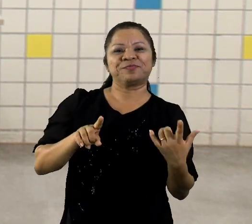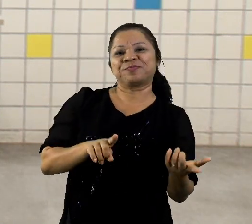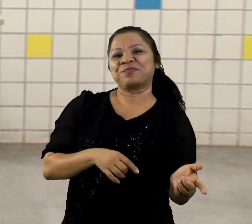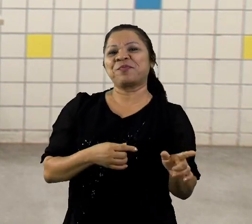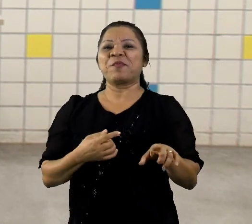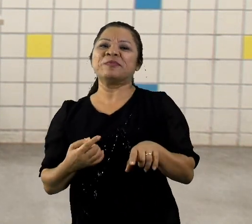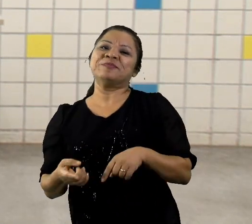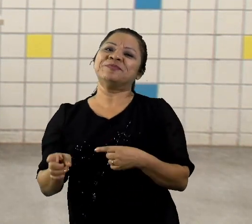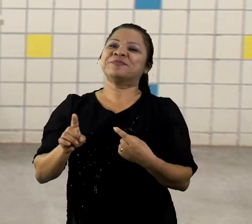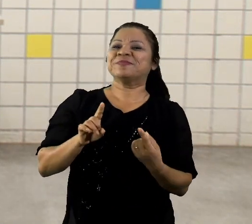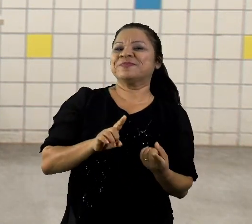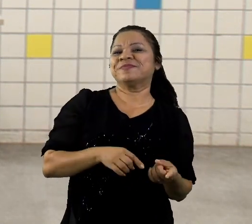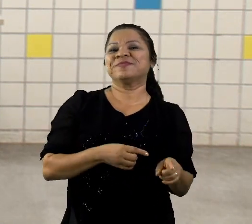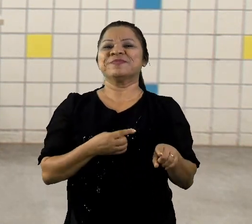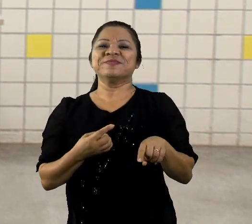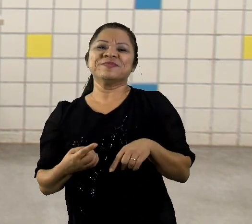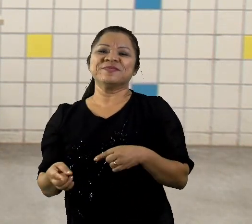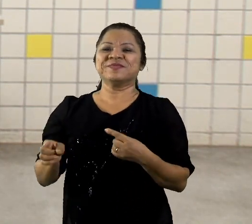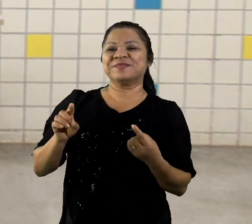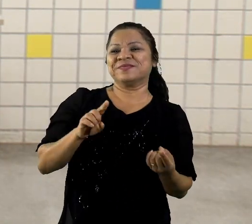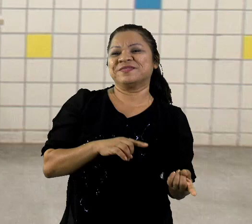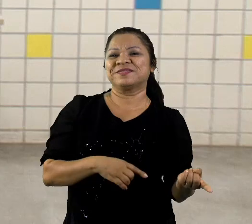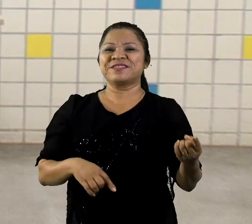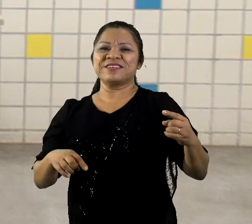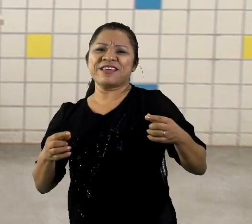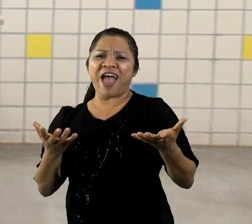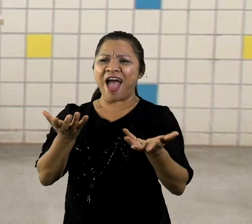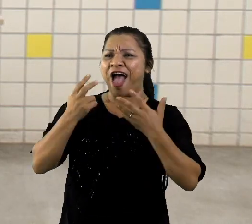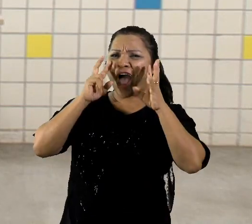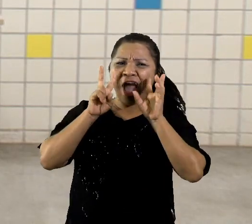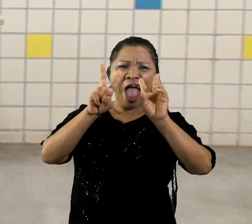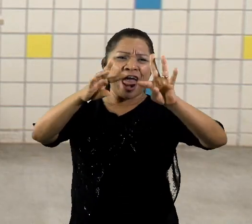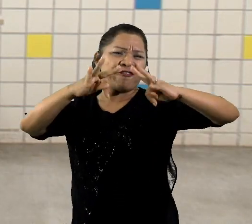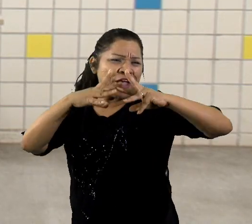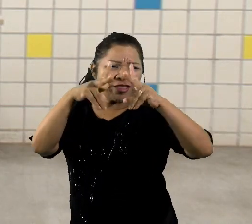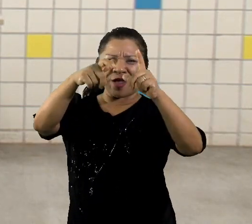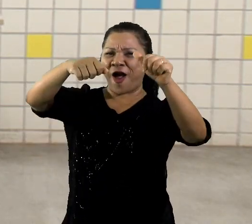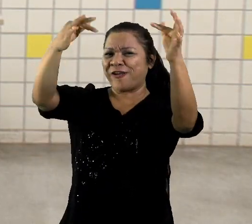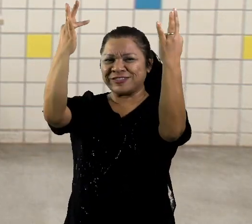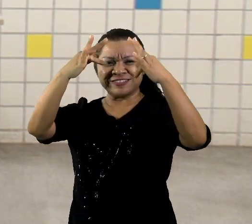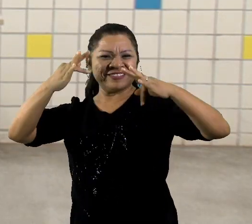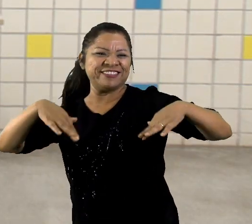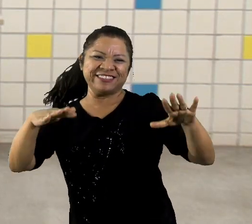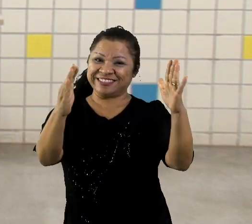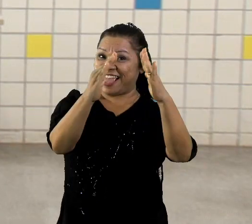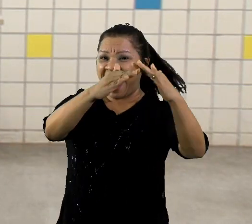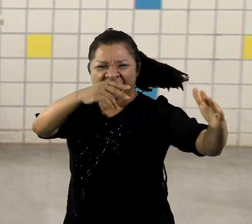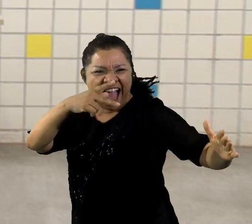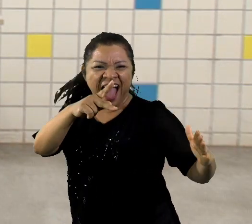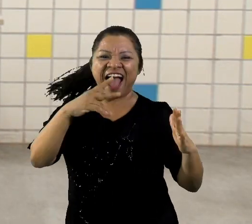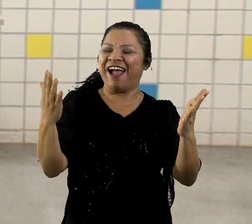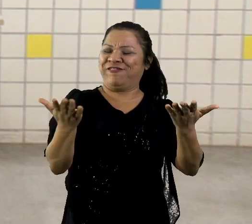Agora movimentando, eu quero ver todo mundo feliz aí em casa.